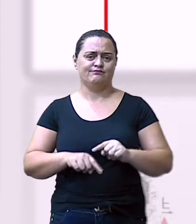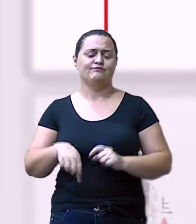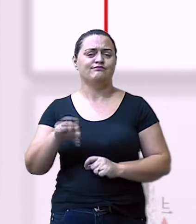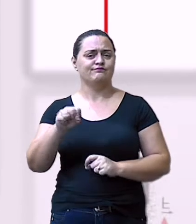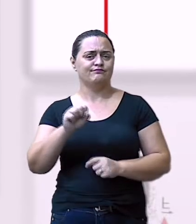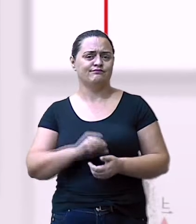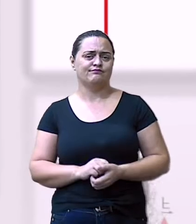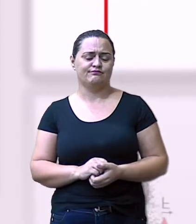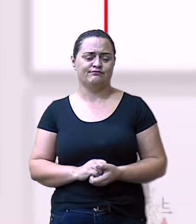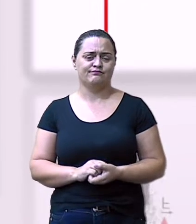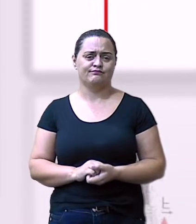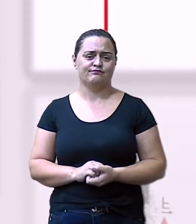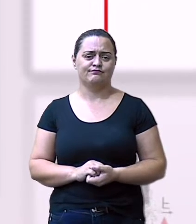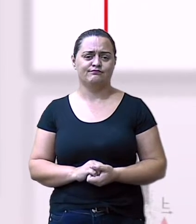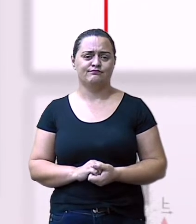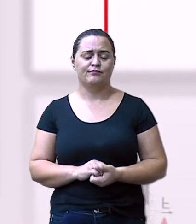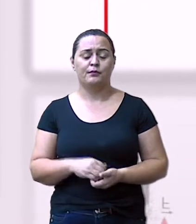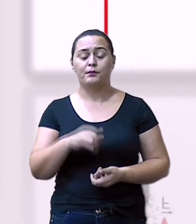100 newtons.